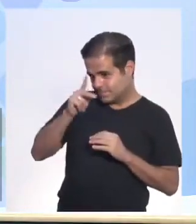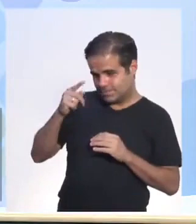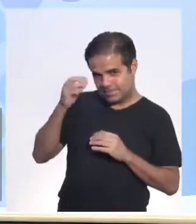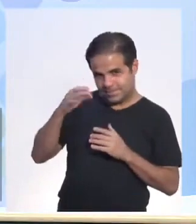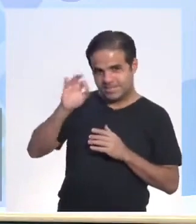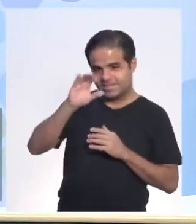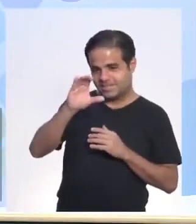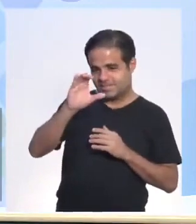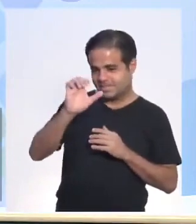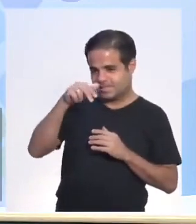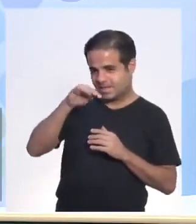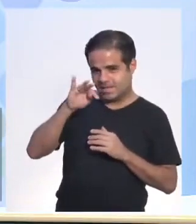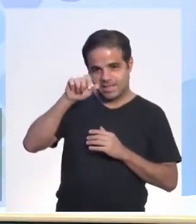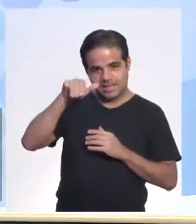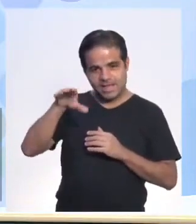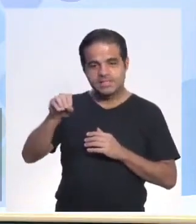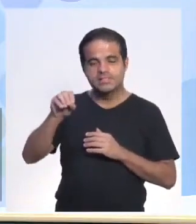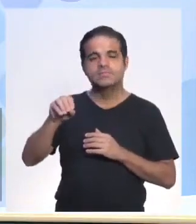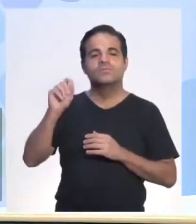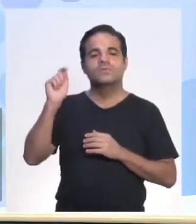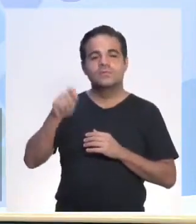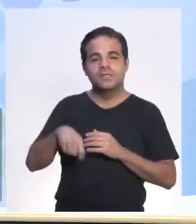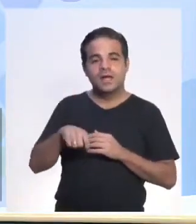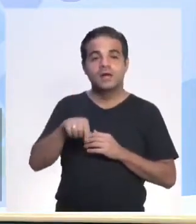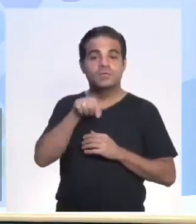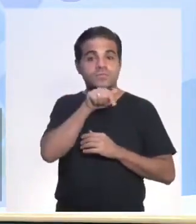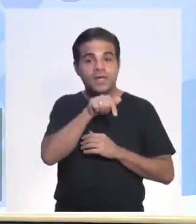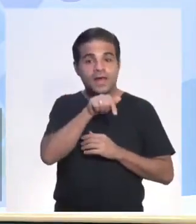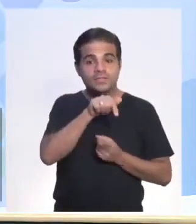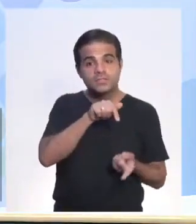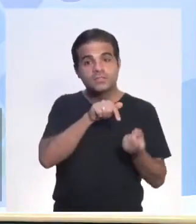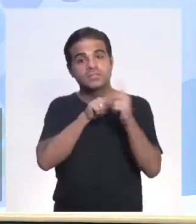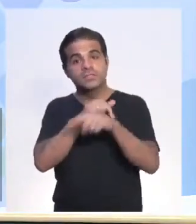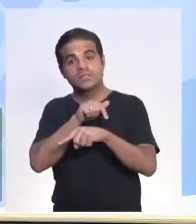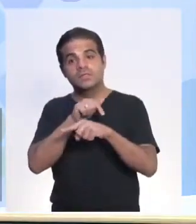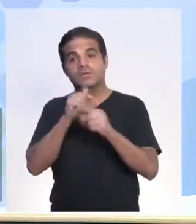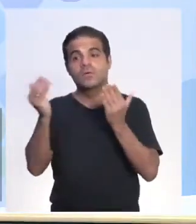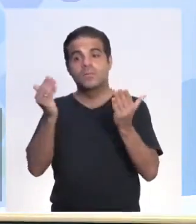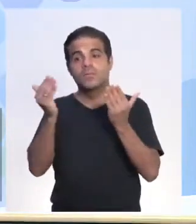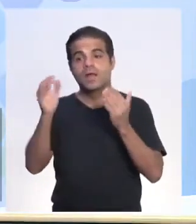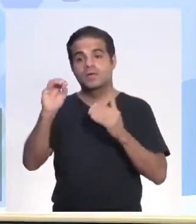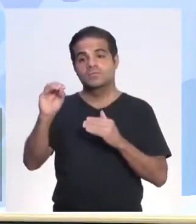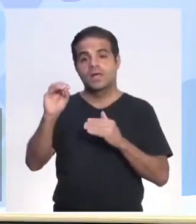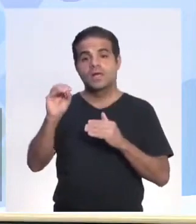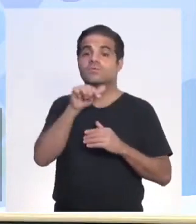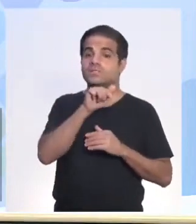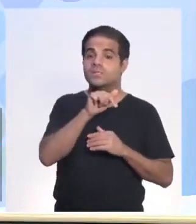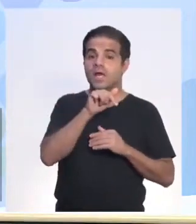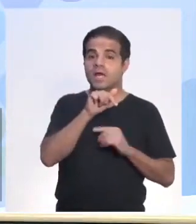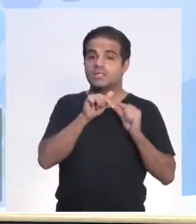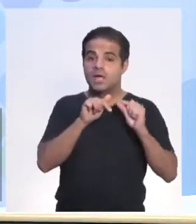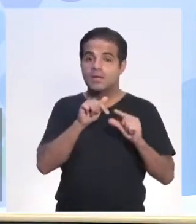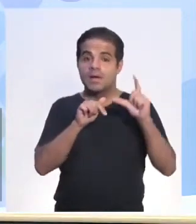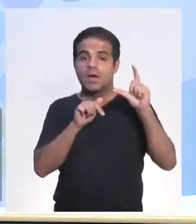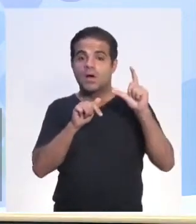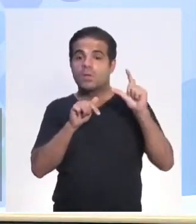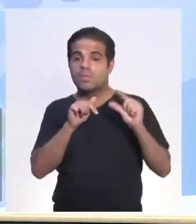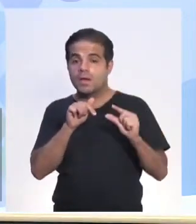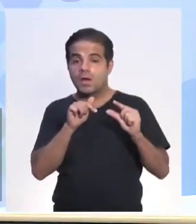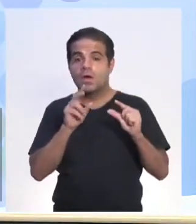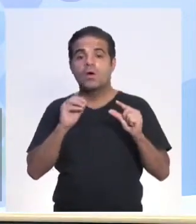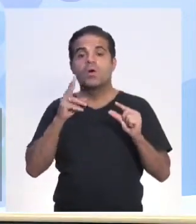Nos centésimos. Então, vou comparar o 7 com o 0. 7 é maior, menor